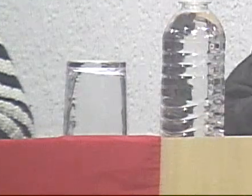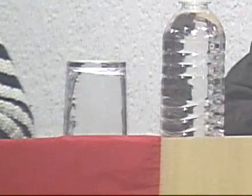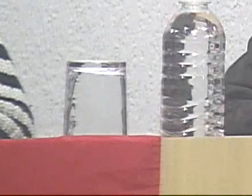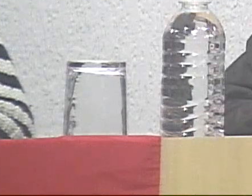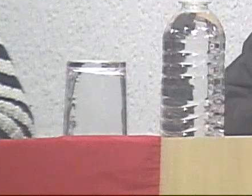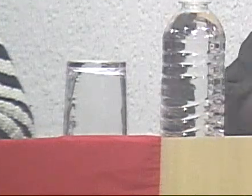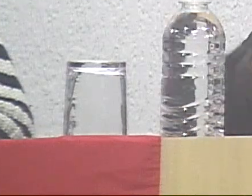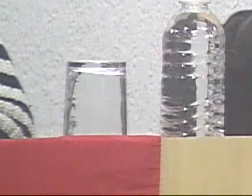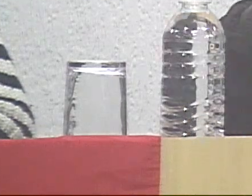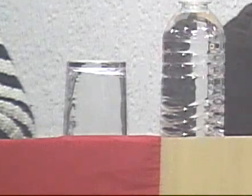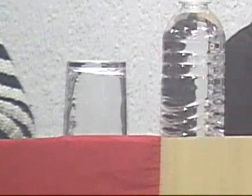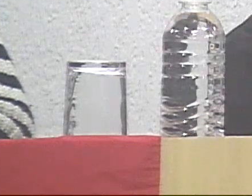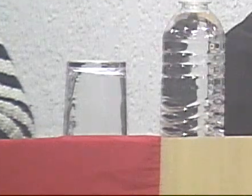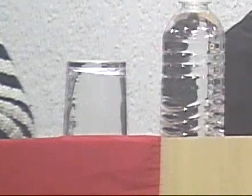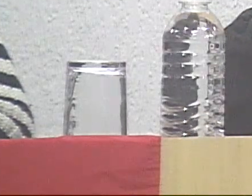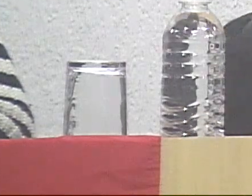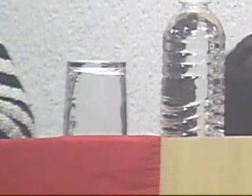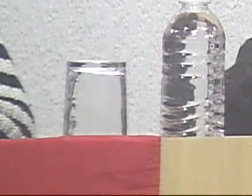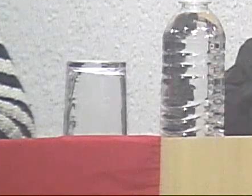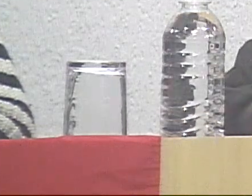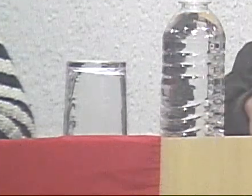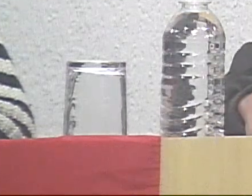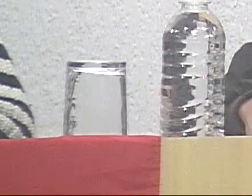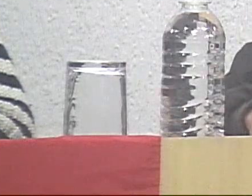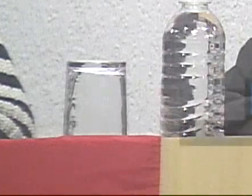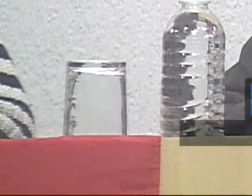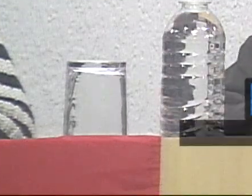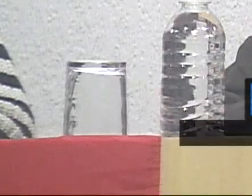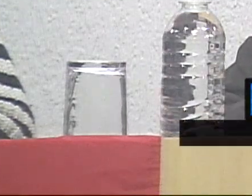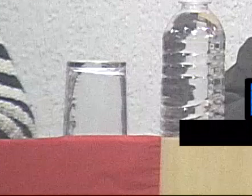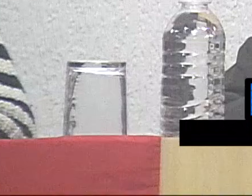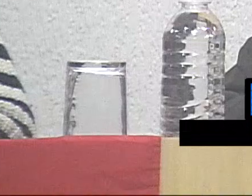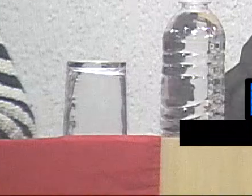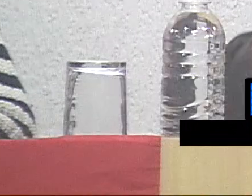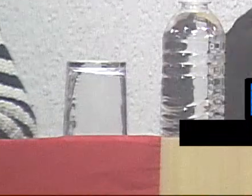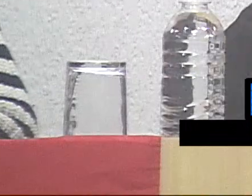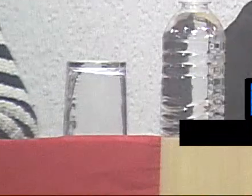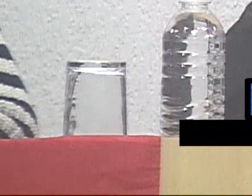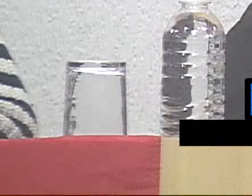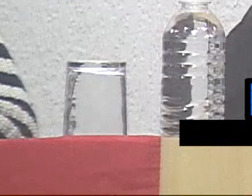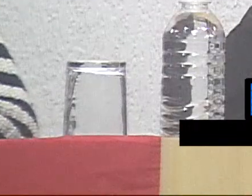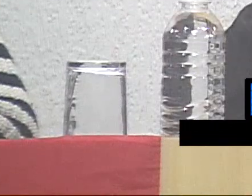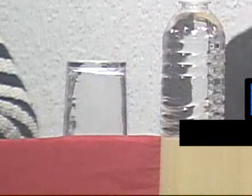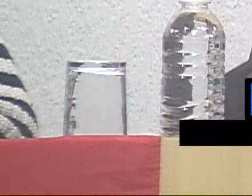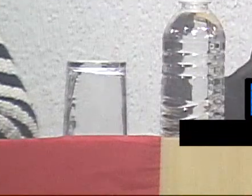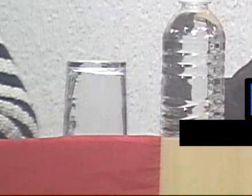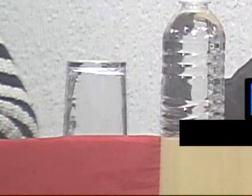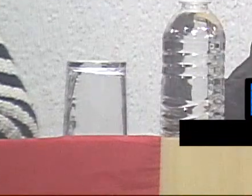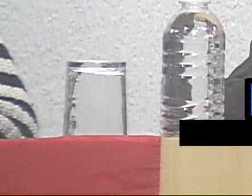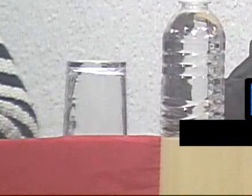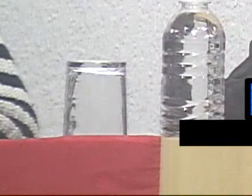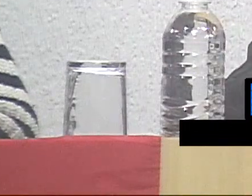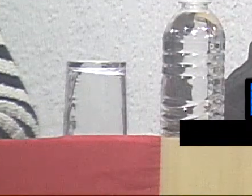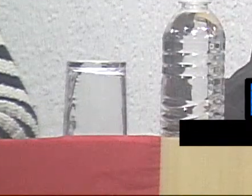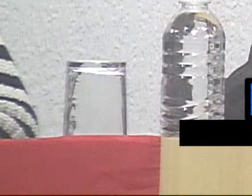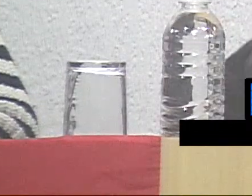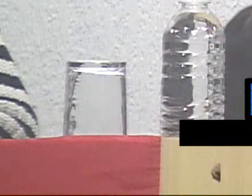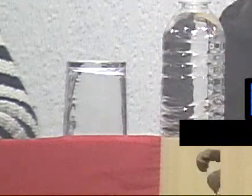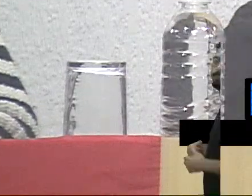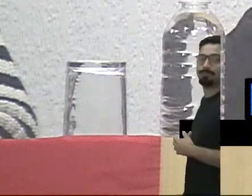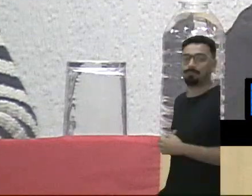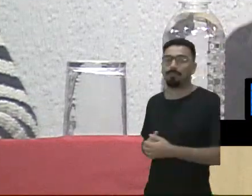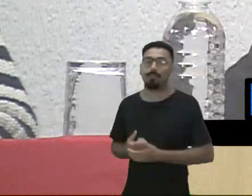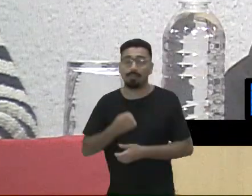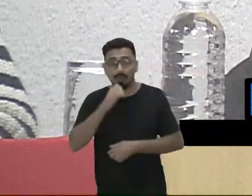Muito boa tarde a todas as pessoas aqui presentes, as pessoas que nos acompanham também pela TV Câmara. É com muito orgulho que eu